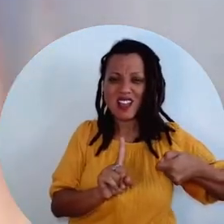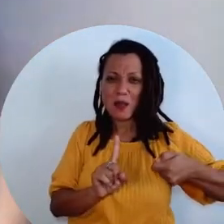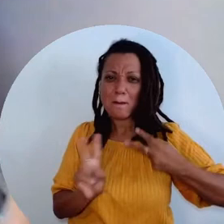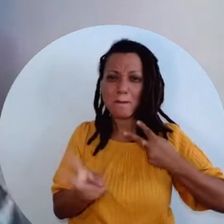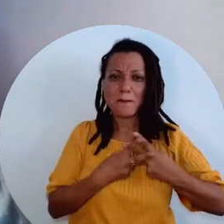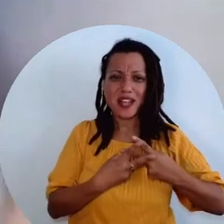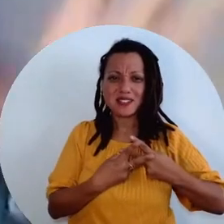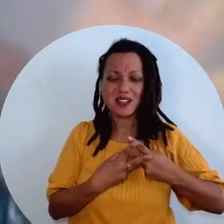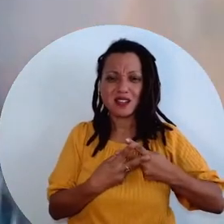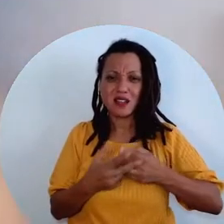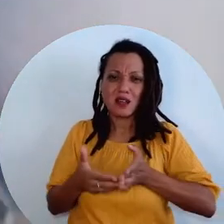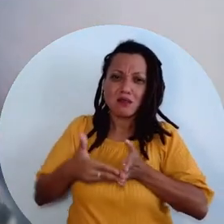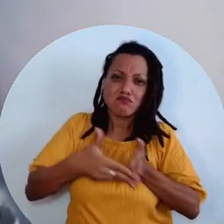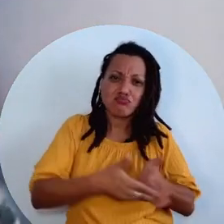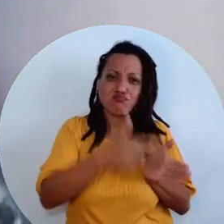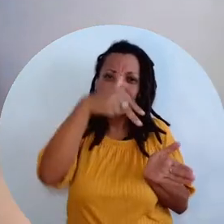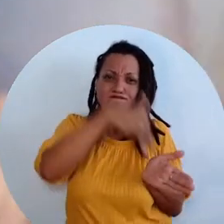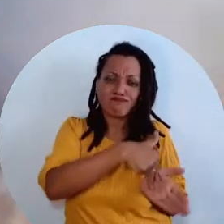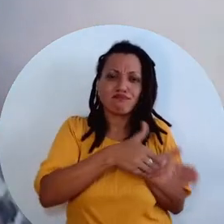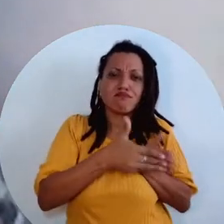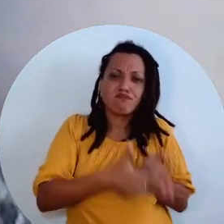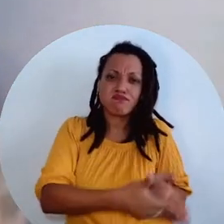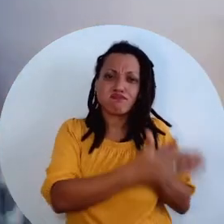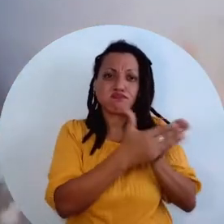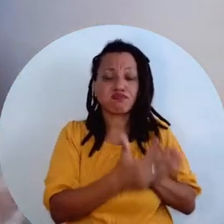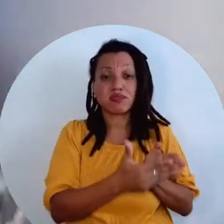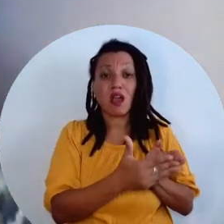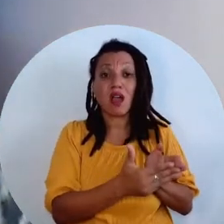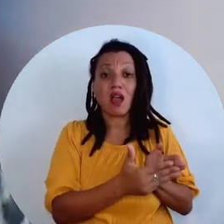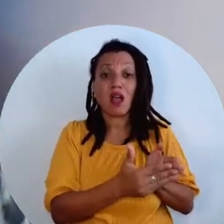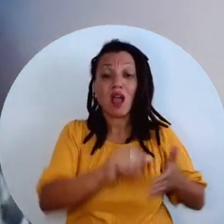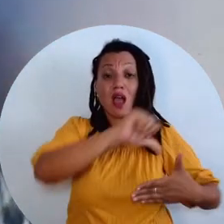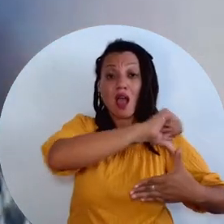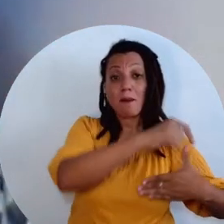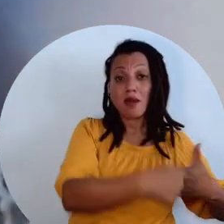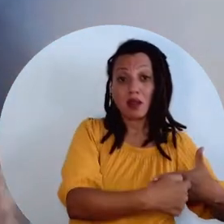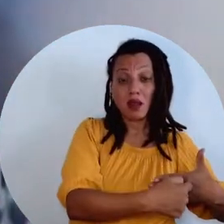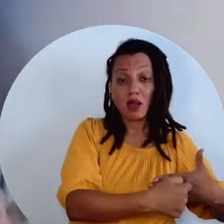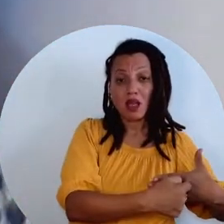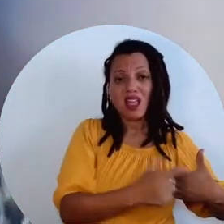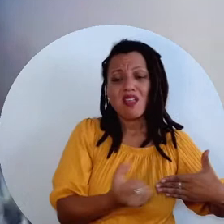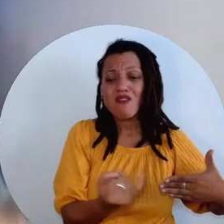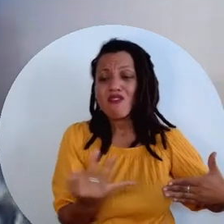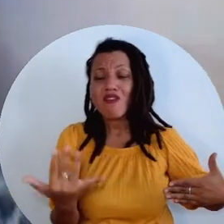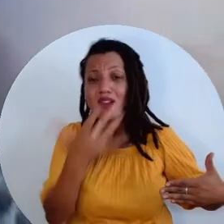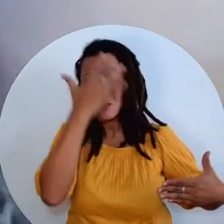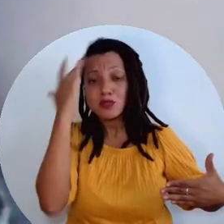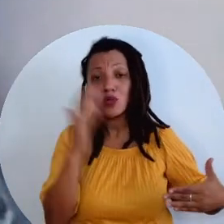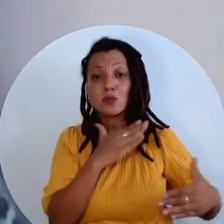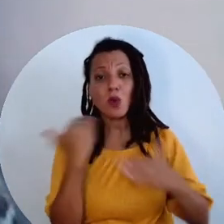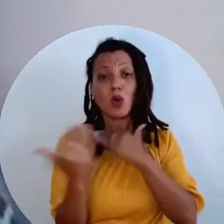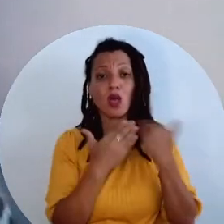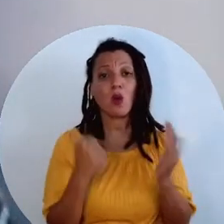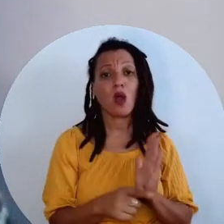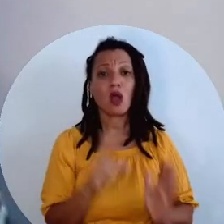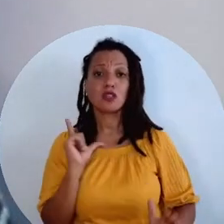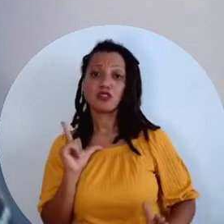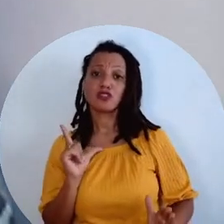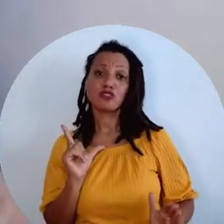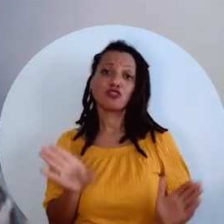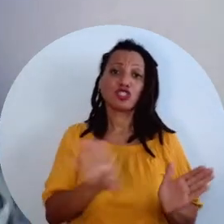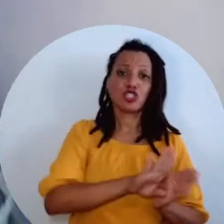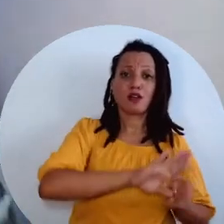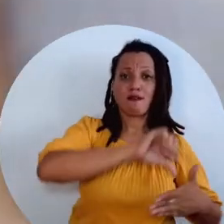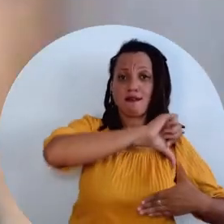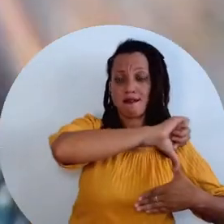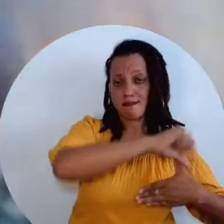são encarceradas e são desembarcadas na América. As que sobrevivem, né? As que sobrevivem são desembarcadas na América.